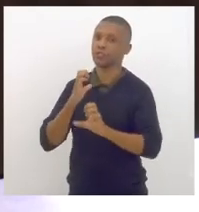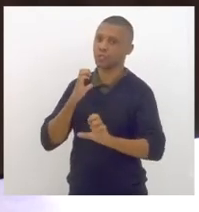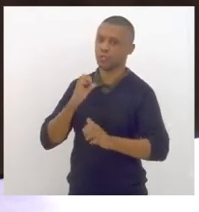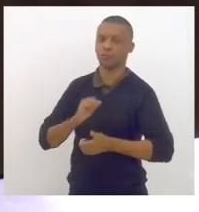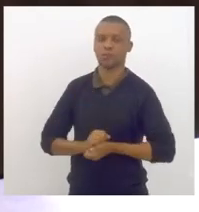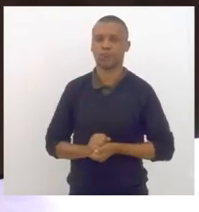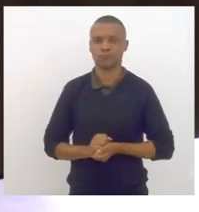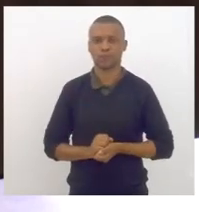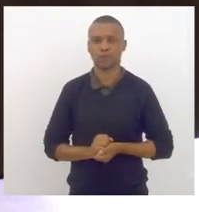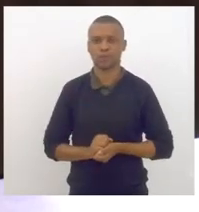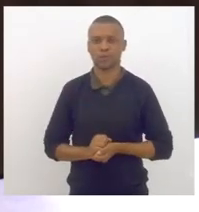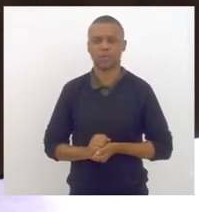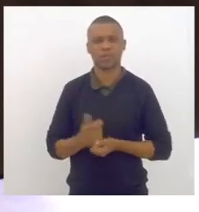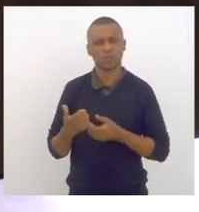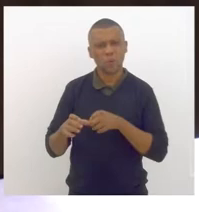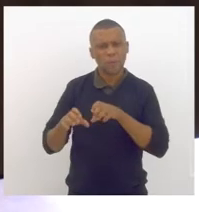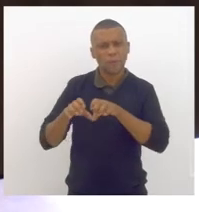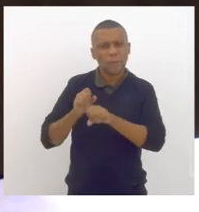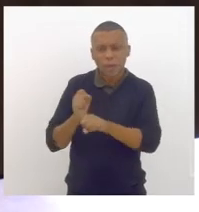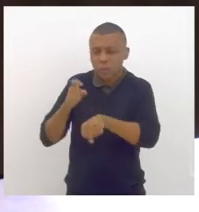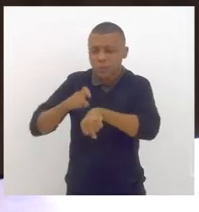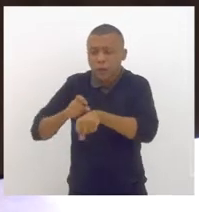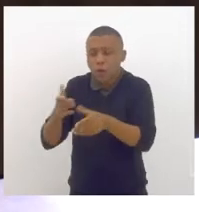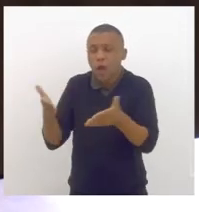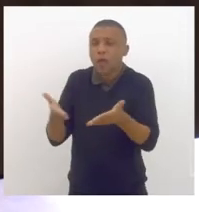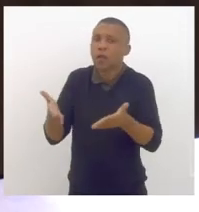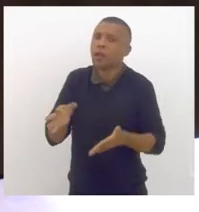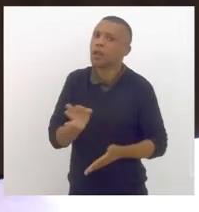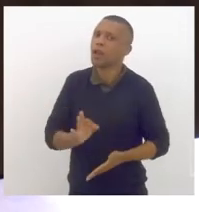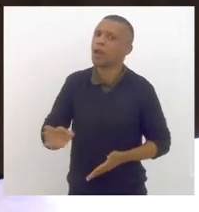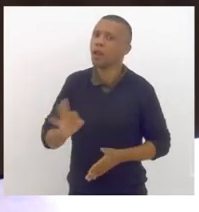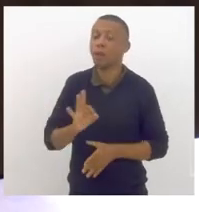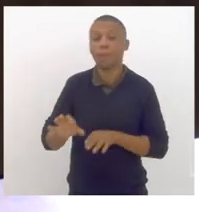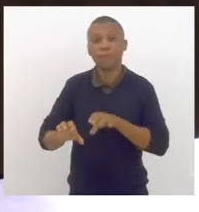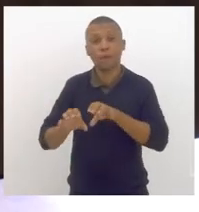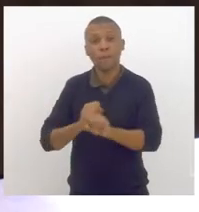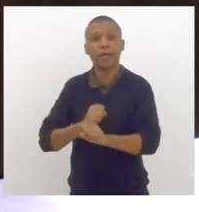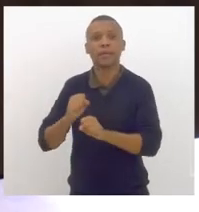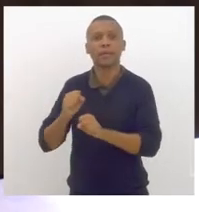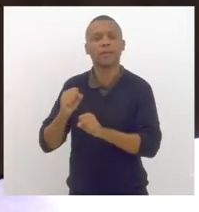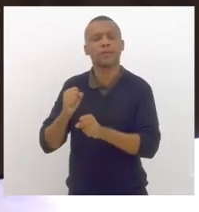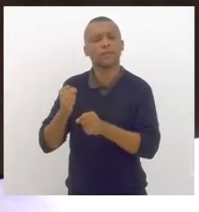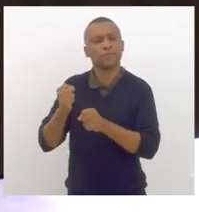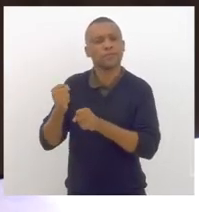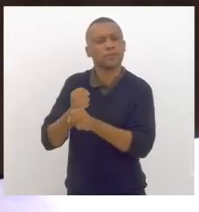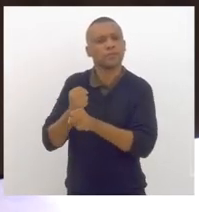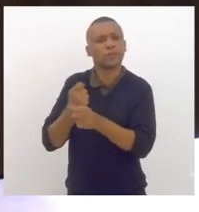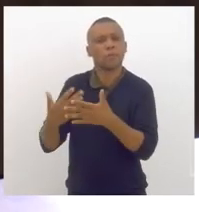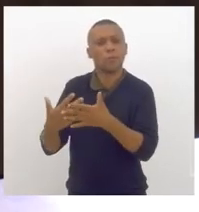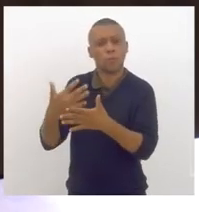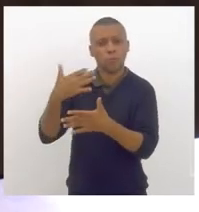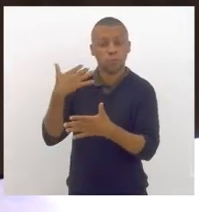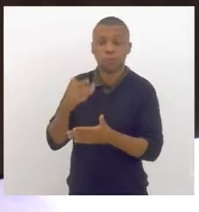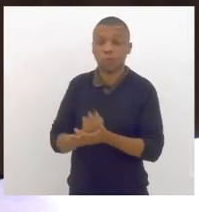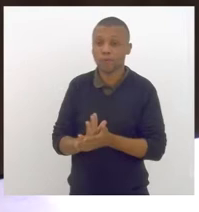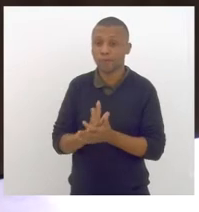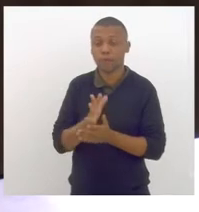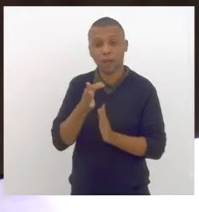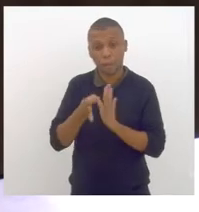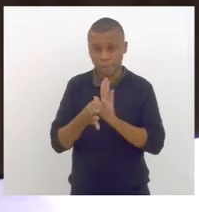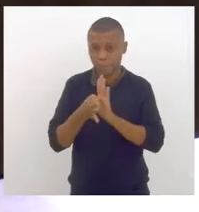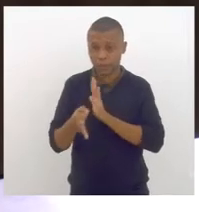me formei nos tempos atuais, me formei em outras décadas. Estou dando parecer pela